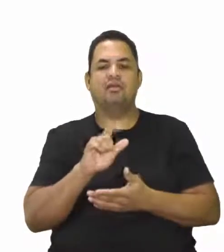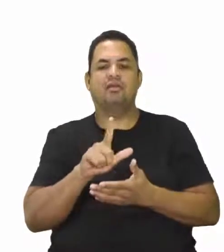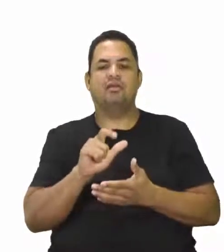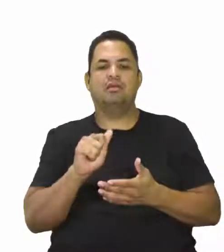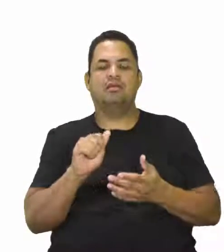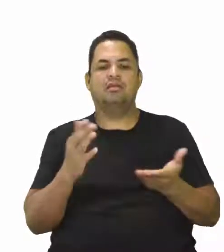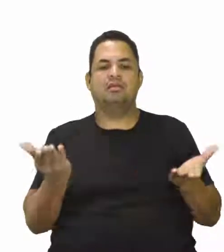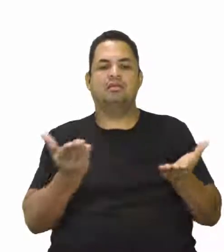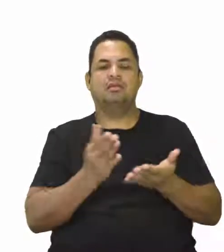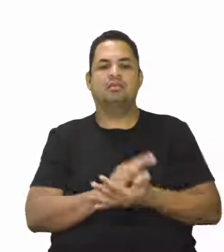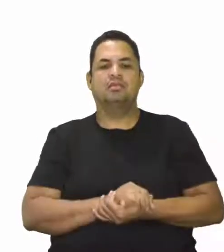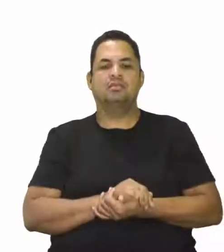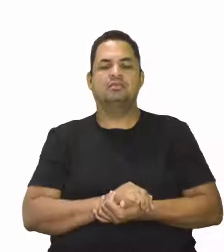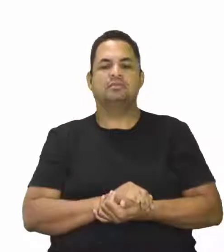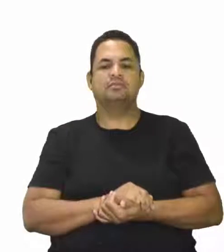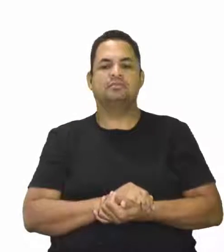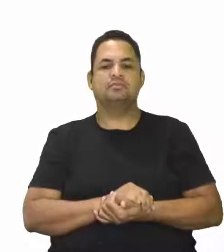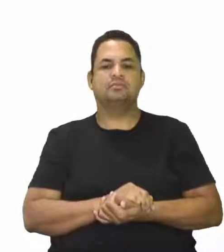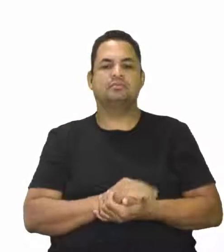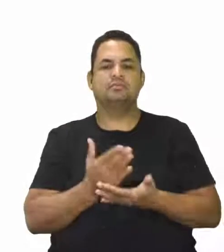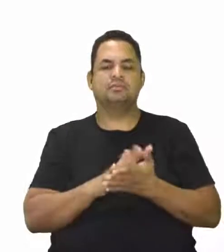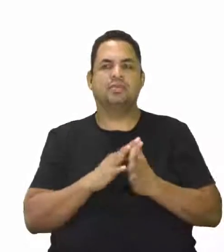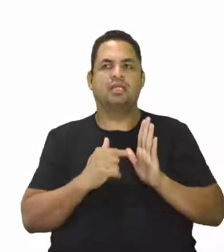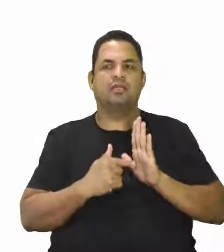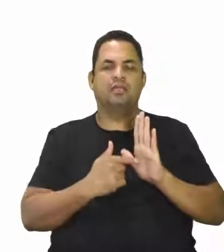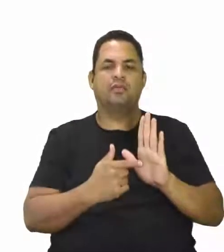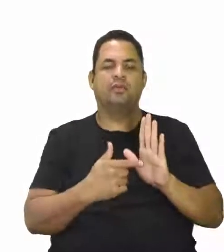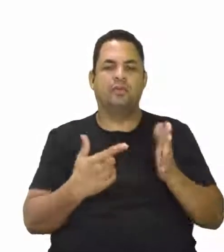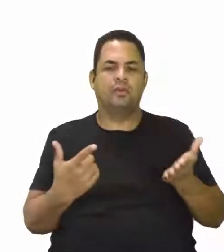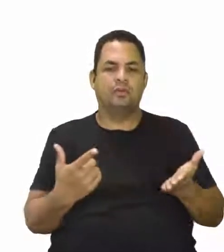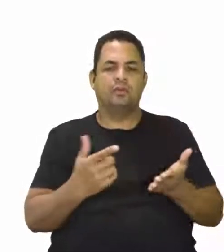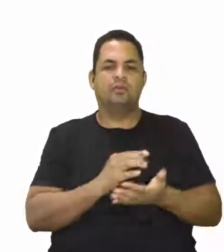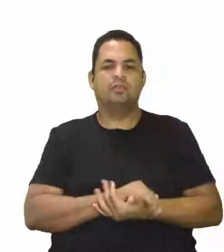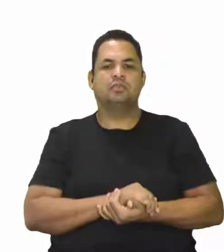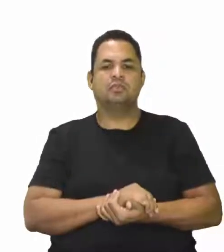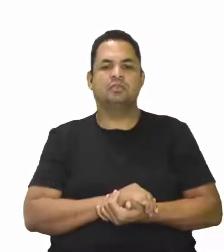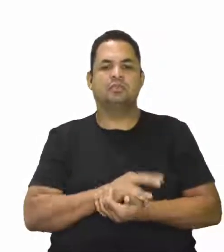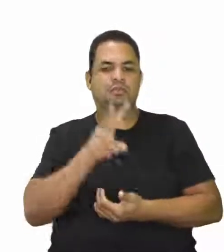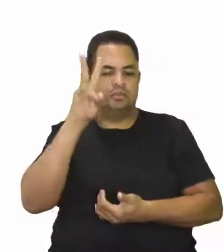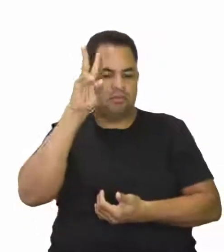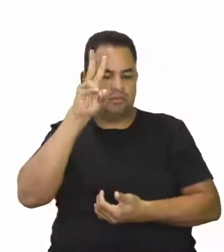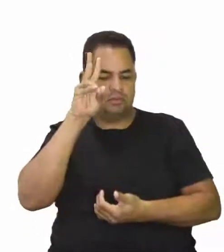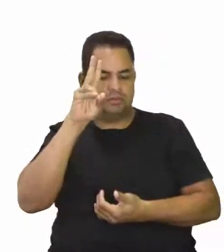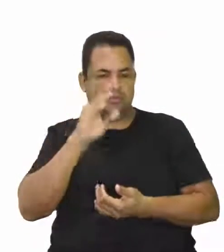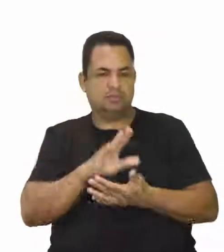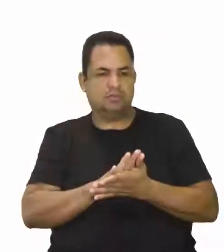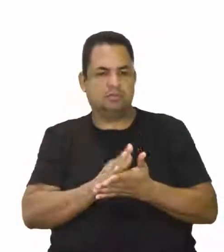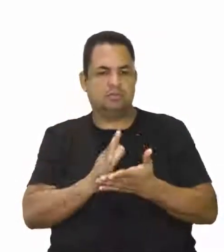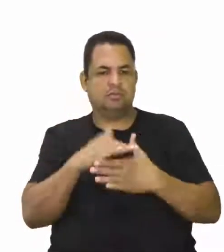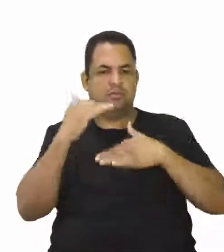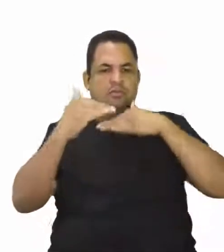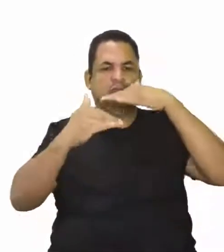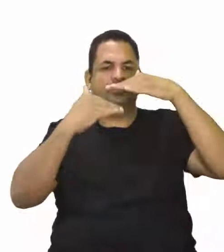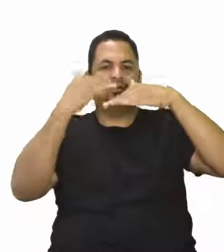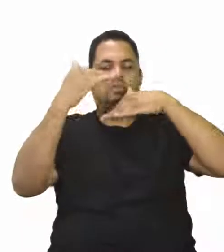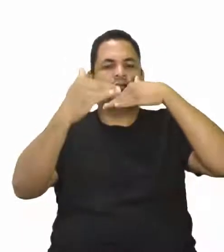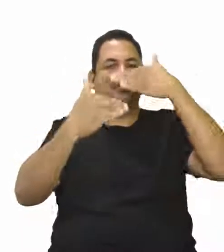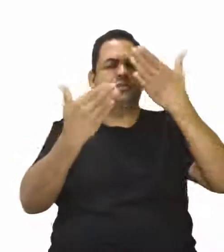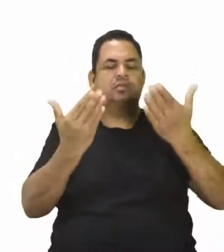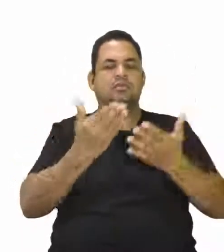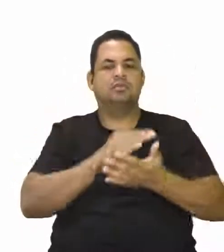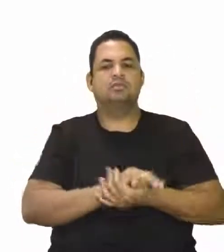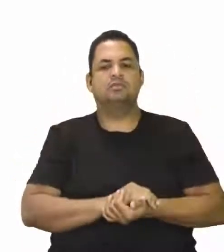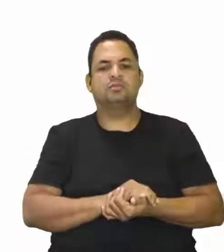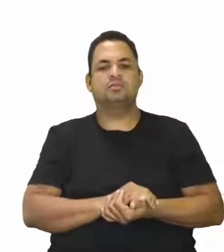textual novela, ele vem trazendo uma história que vai se desenvolvendo,